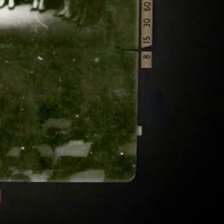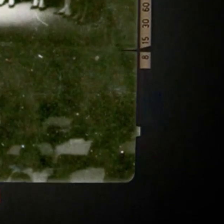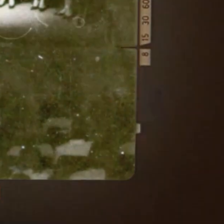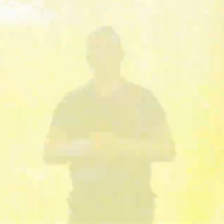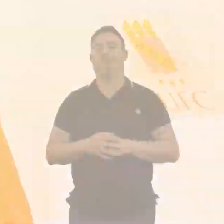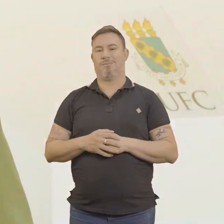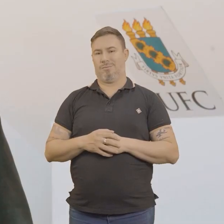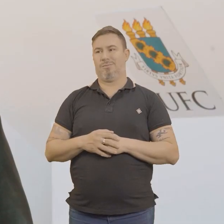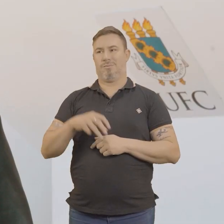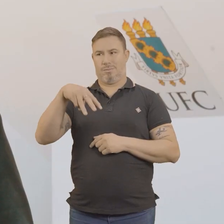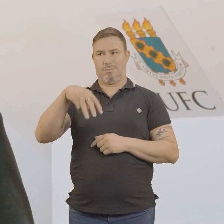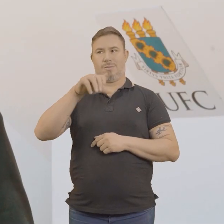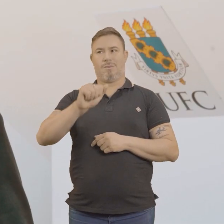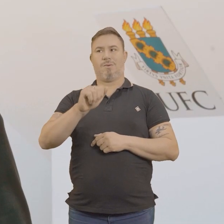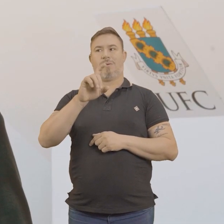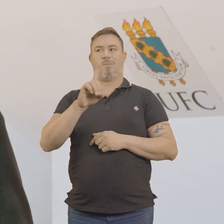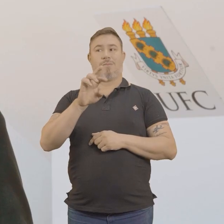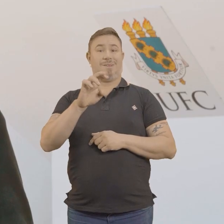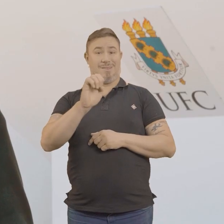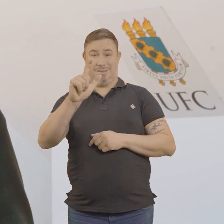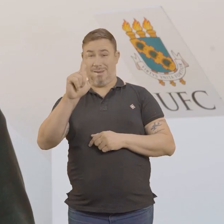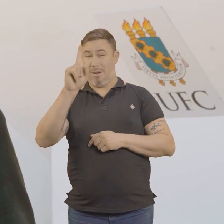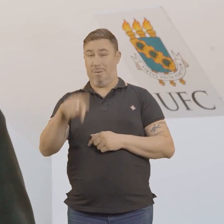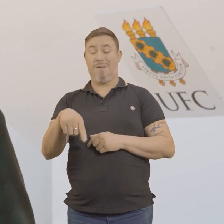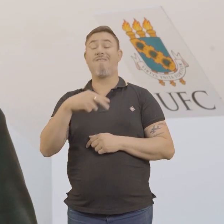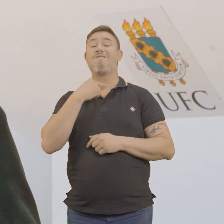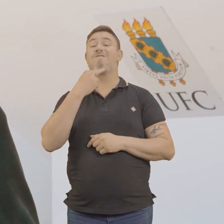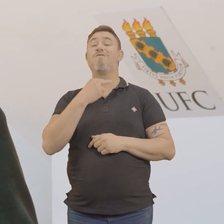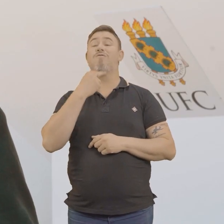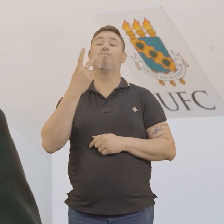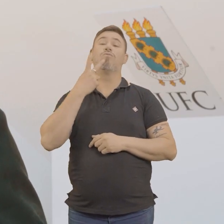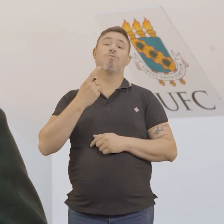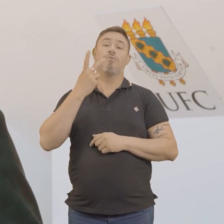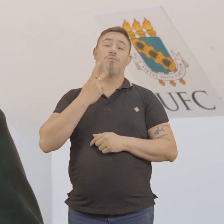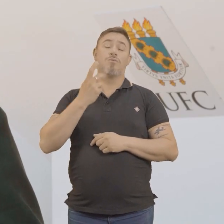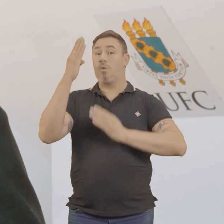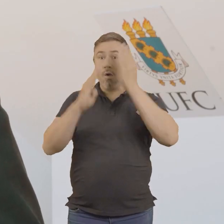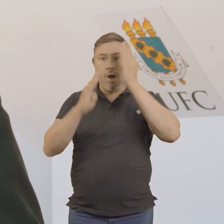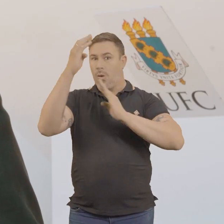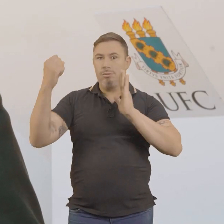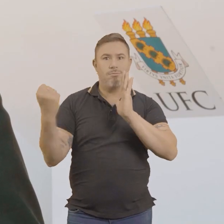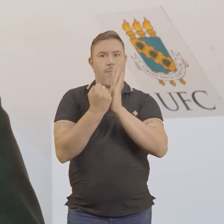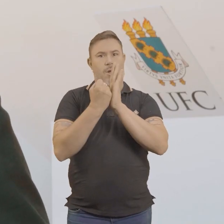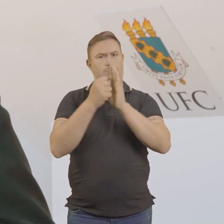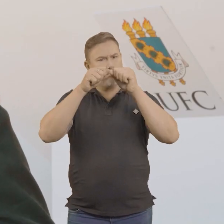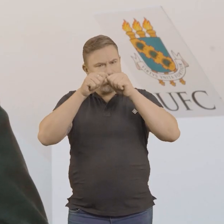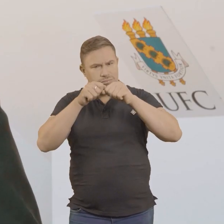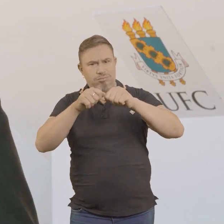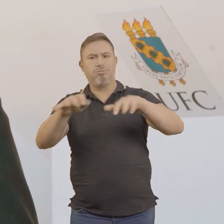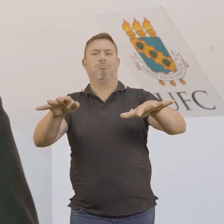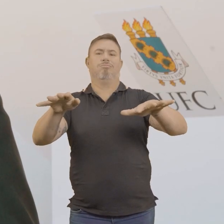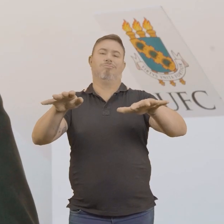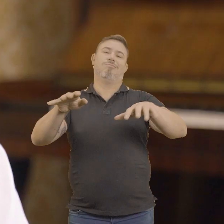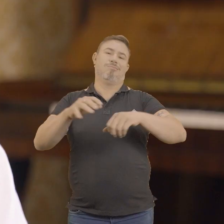O madrigal da UFC tornou-se a voz do Ceará, um coro que fincou raízes e desbravou